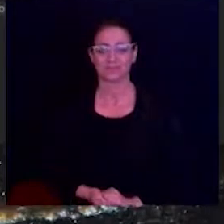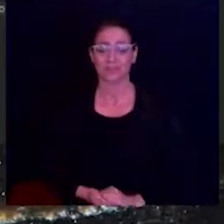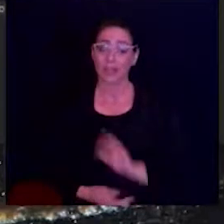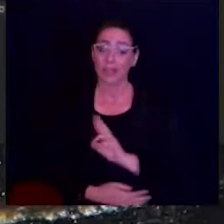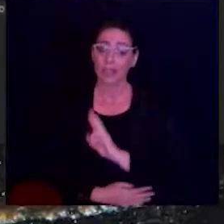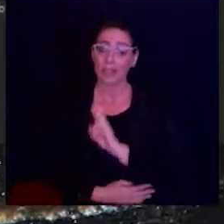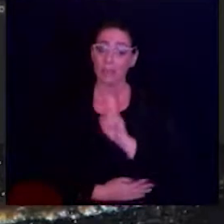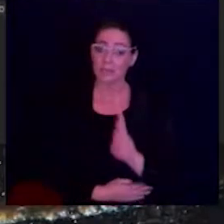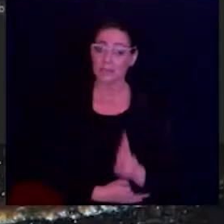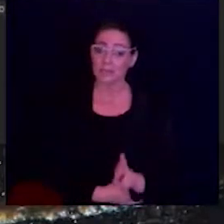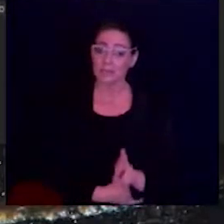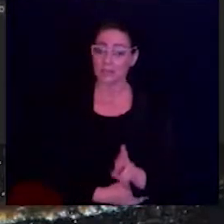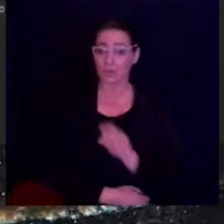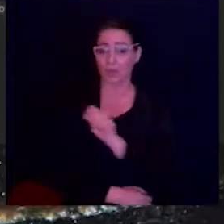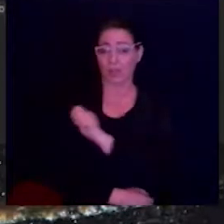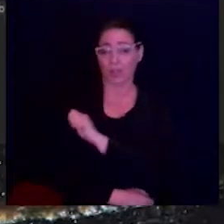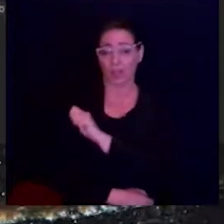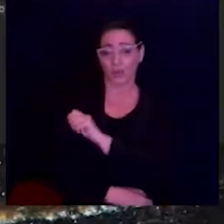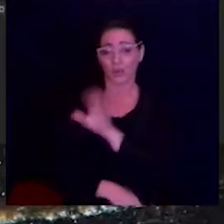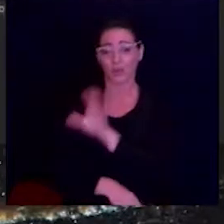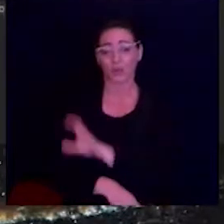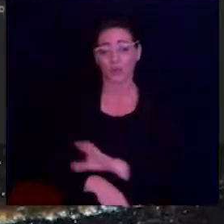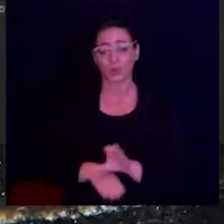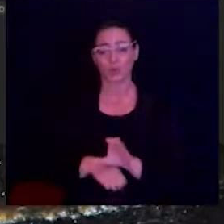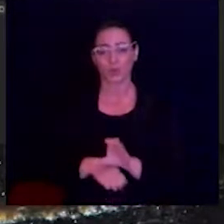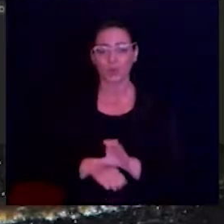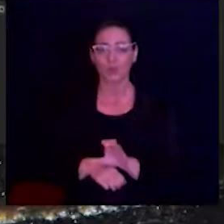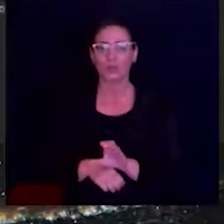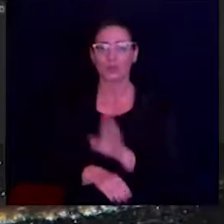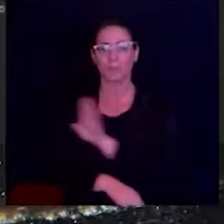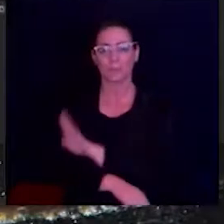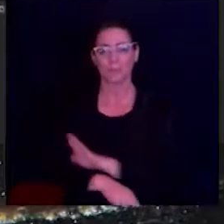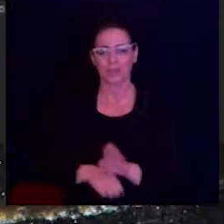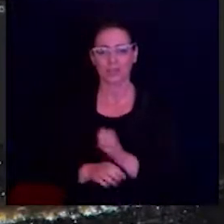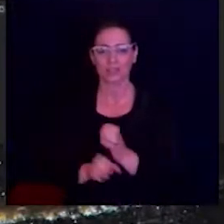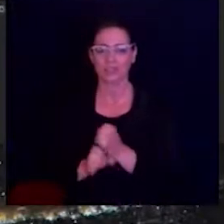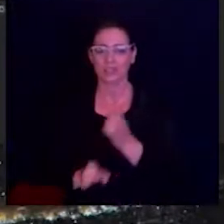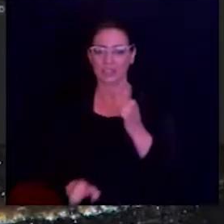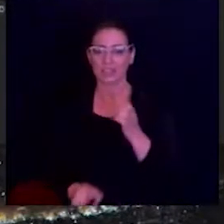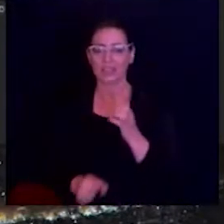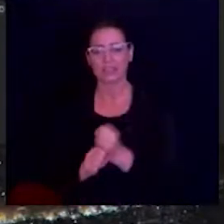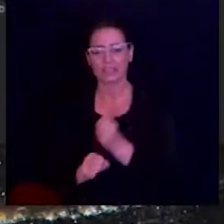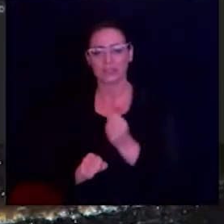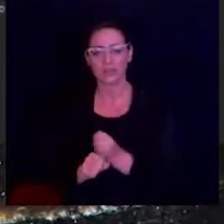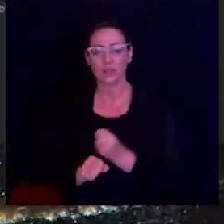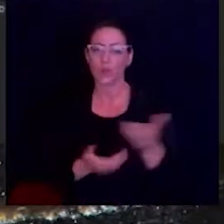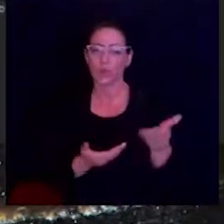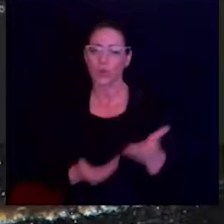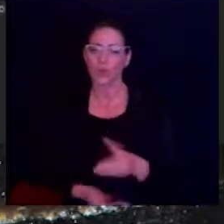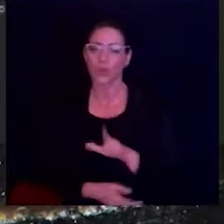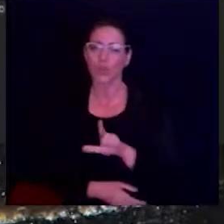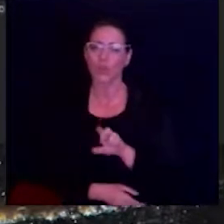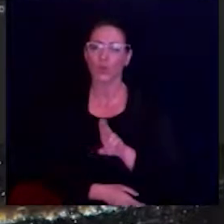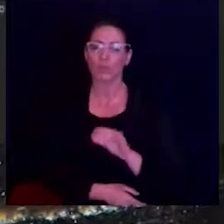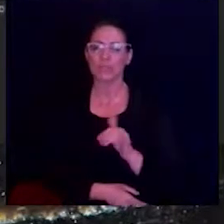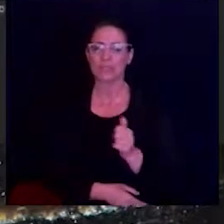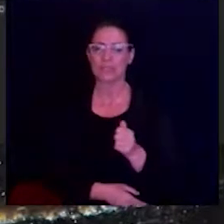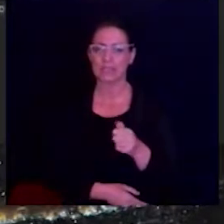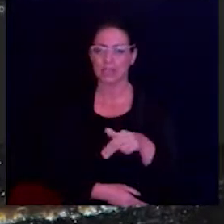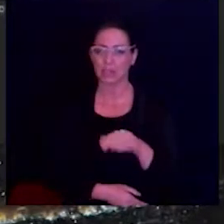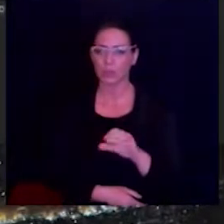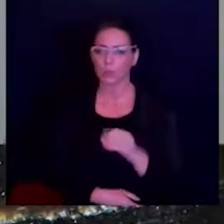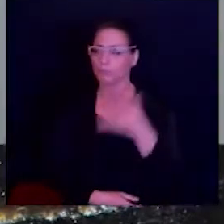Representando os bacharéis do curso de Engenharia Civil, convidamos Luciano Passos de Medeiros para proferir seu